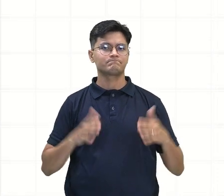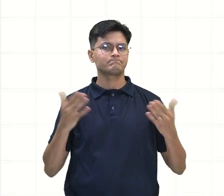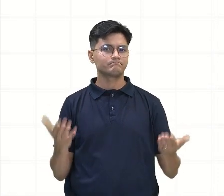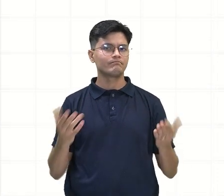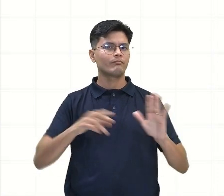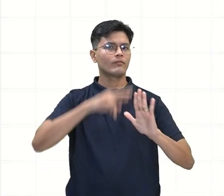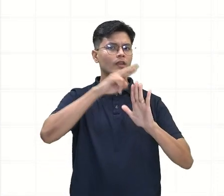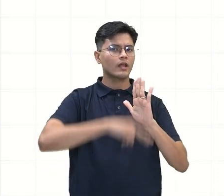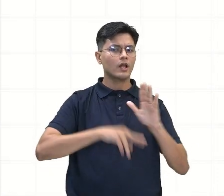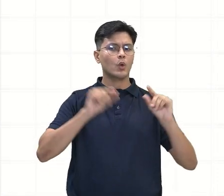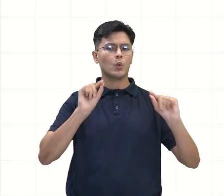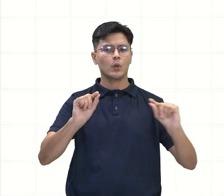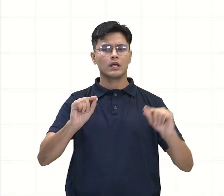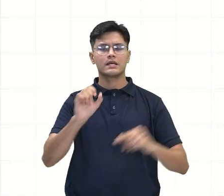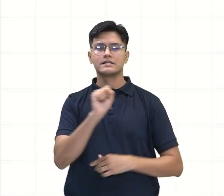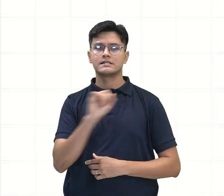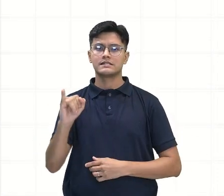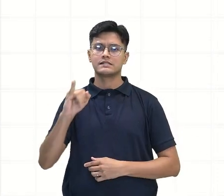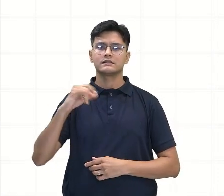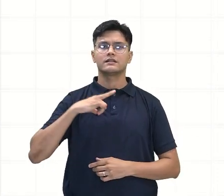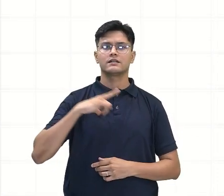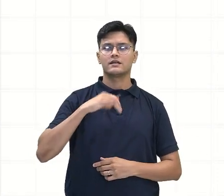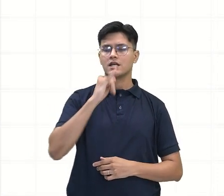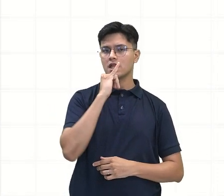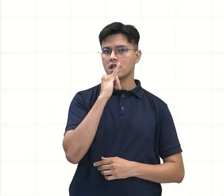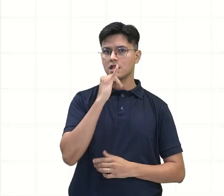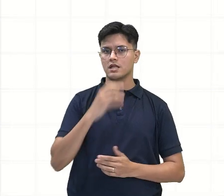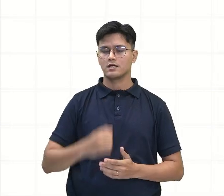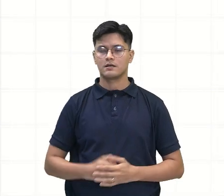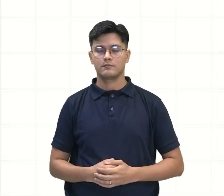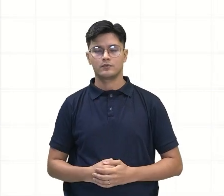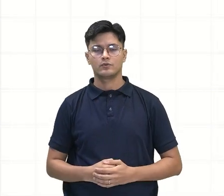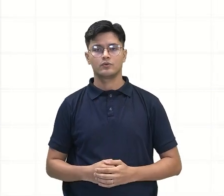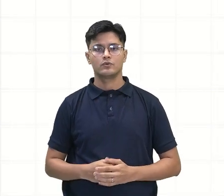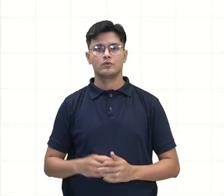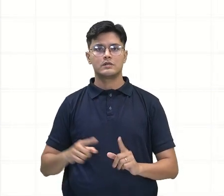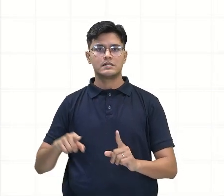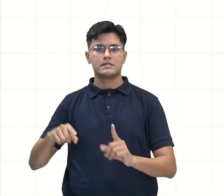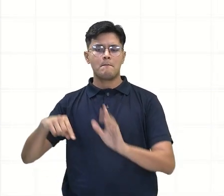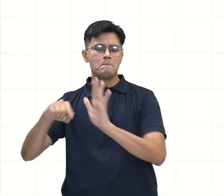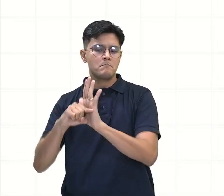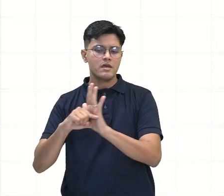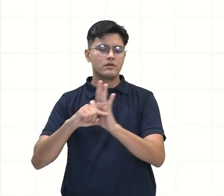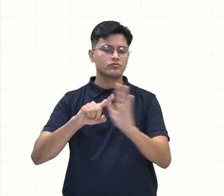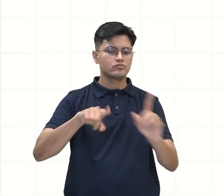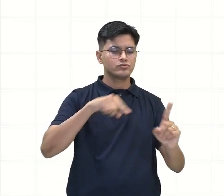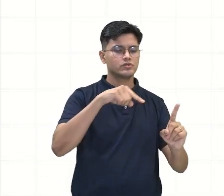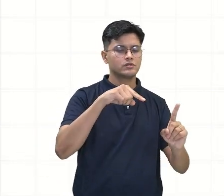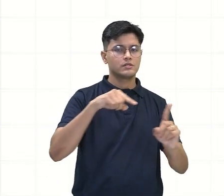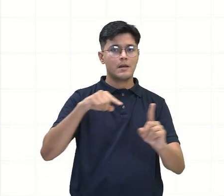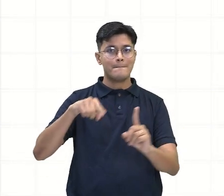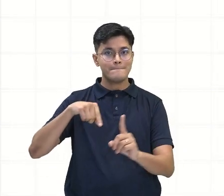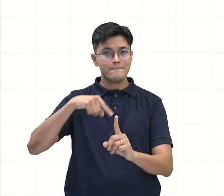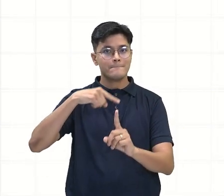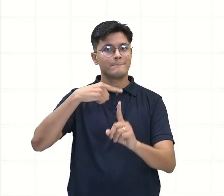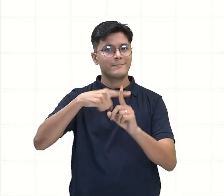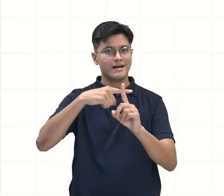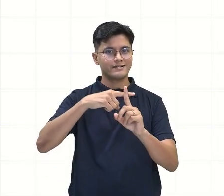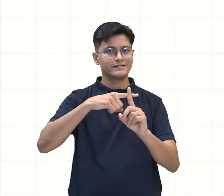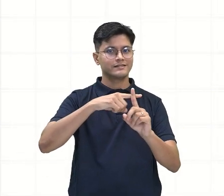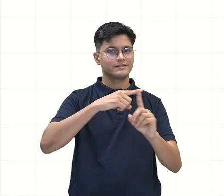na soma de sinais, de números com sinais diferentes? Eu vou sempre subtrair,